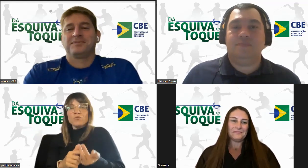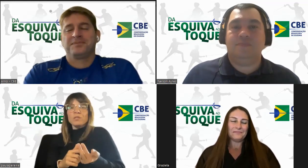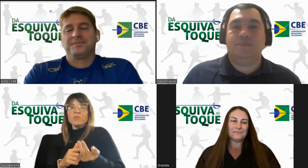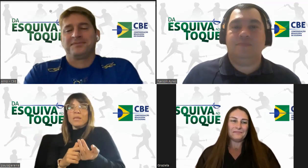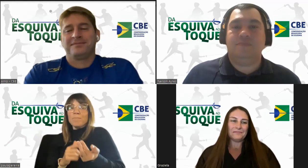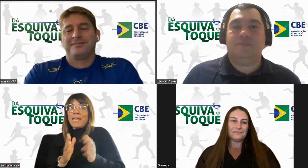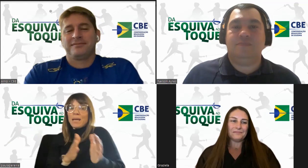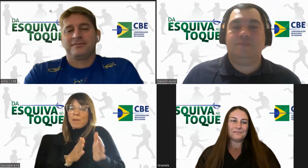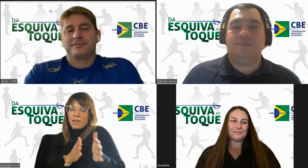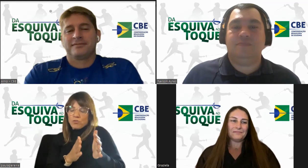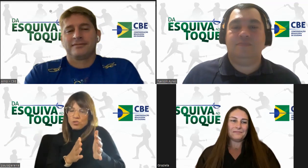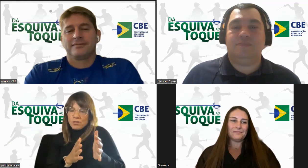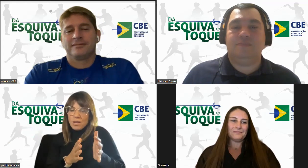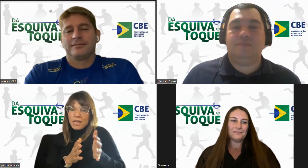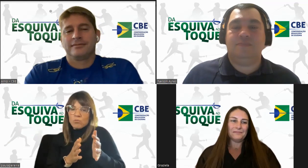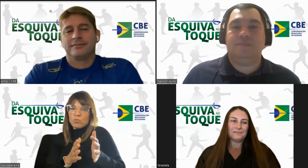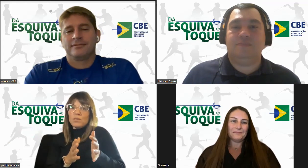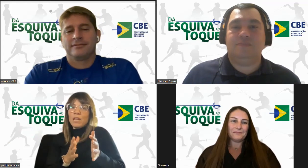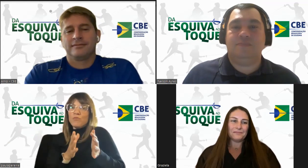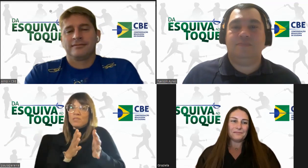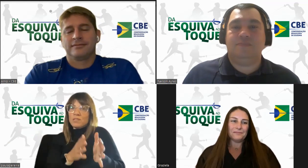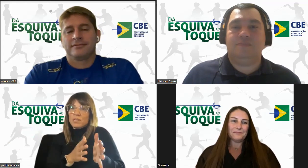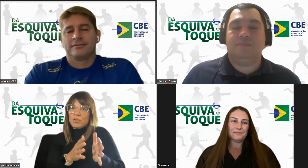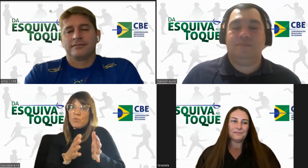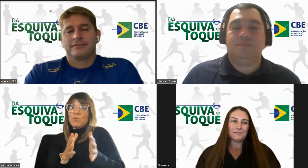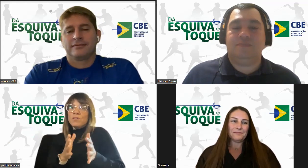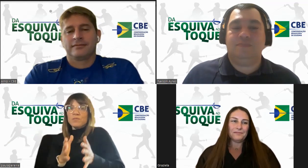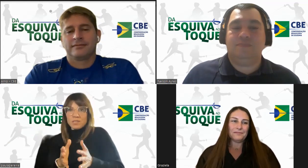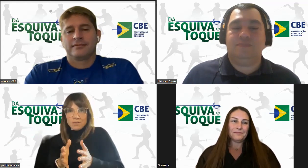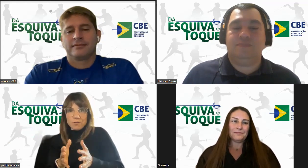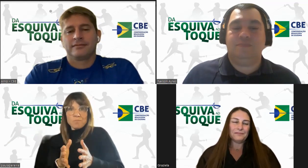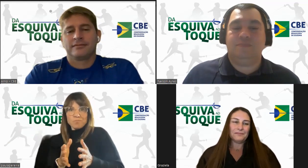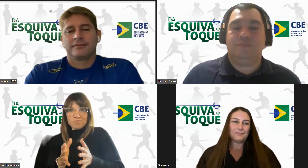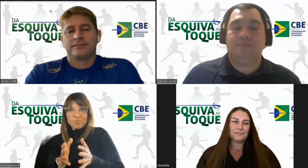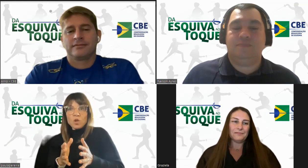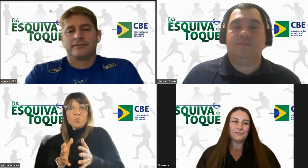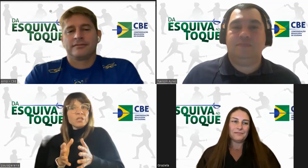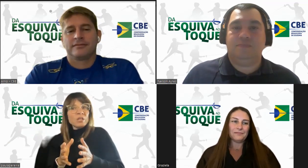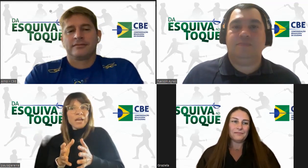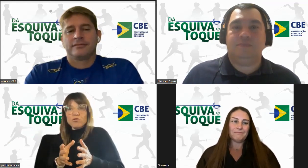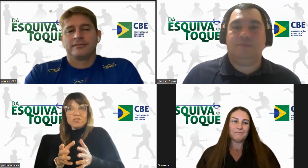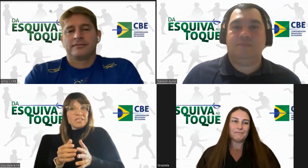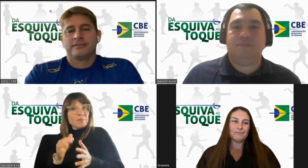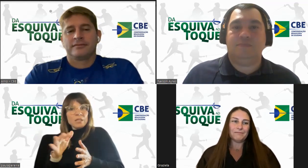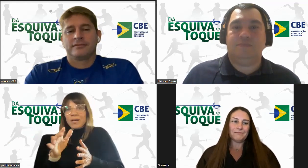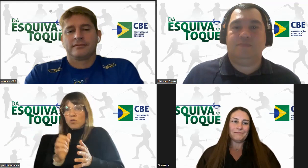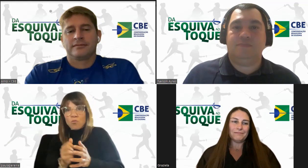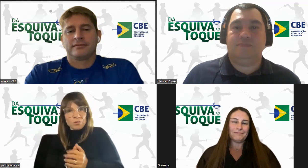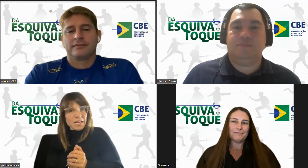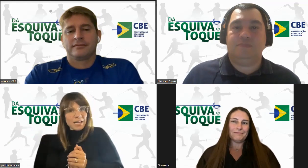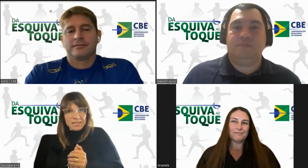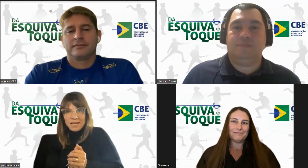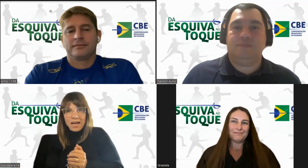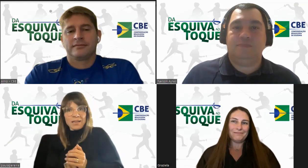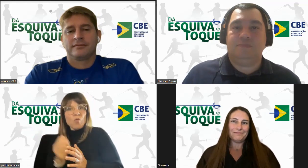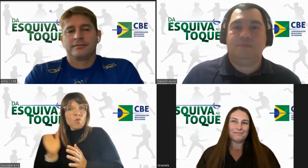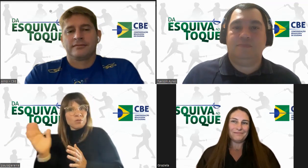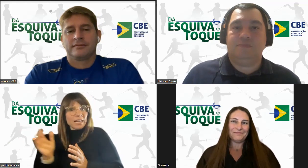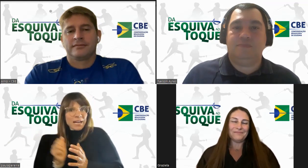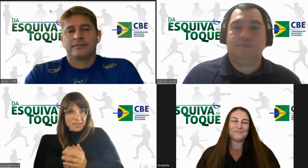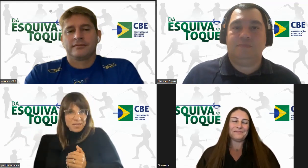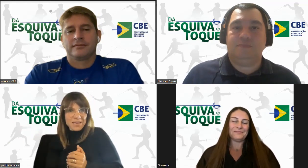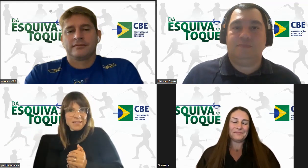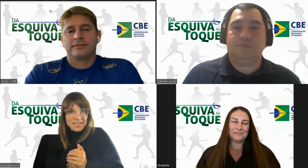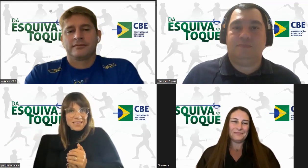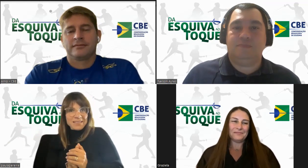treinos eu sempre divido também a parte de treino no treino visível e o invisível porque treino de esgrima não é só quando tá lá na sala